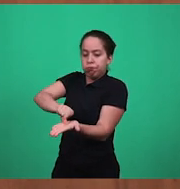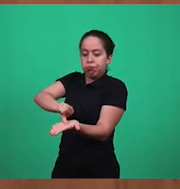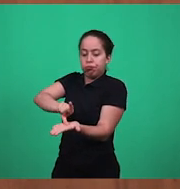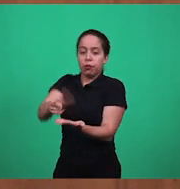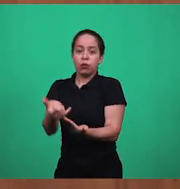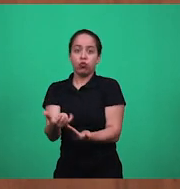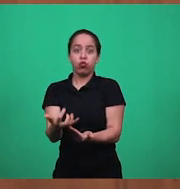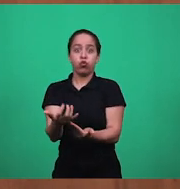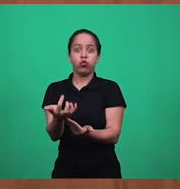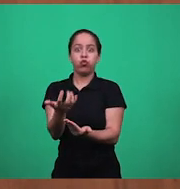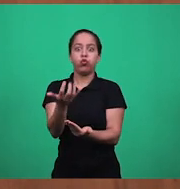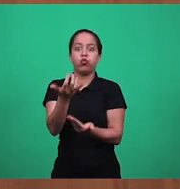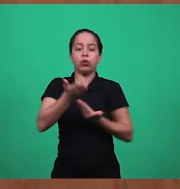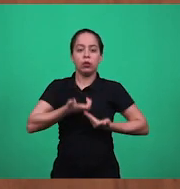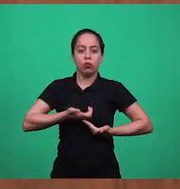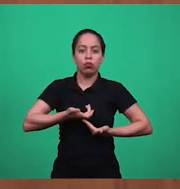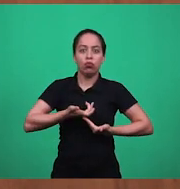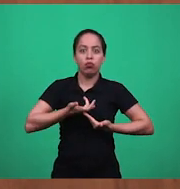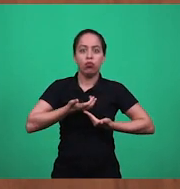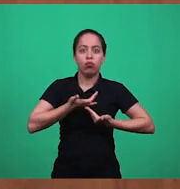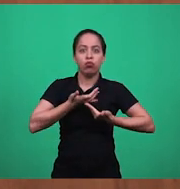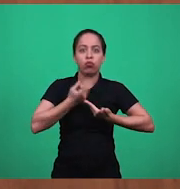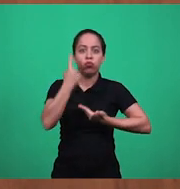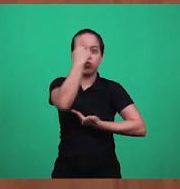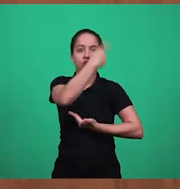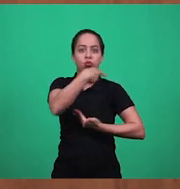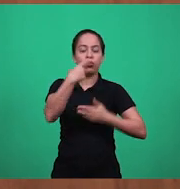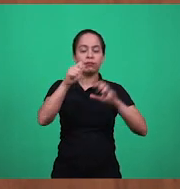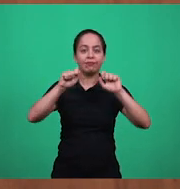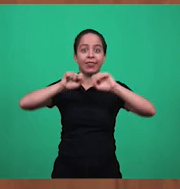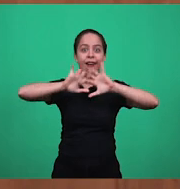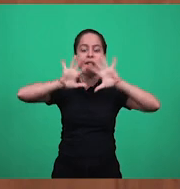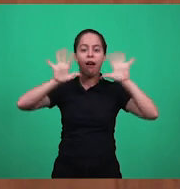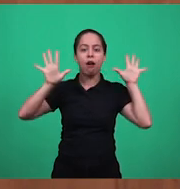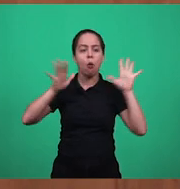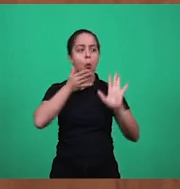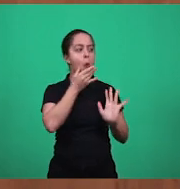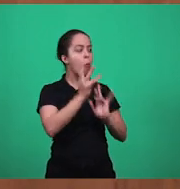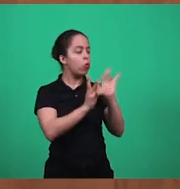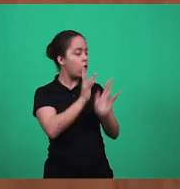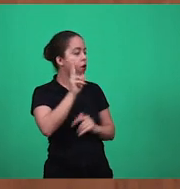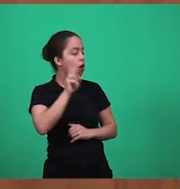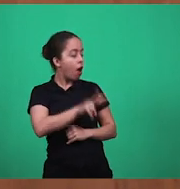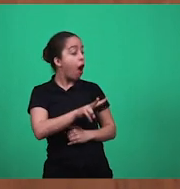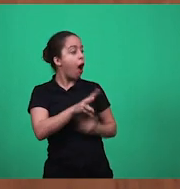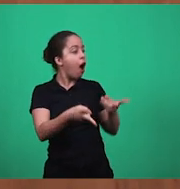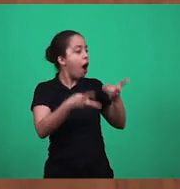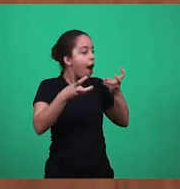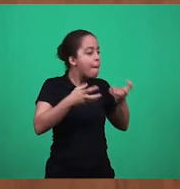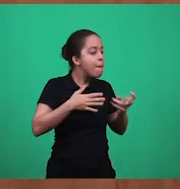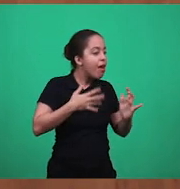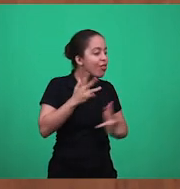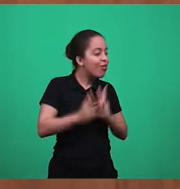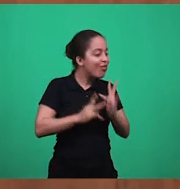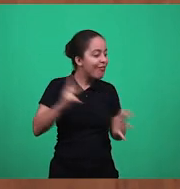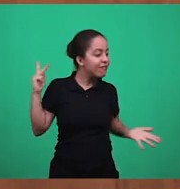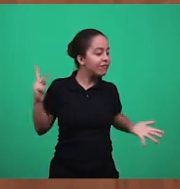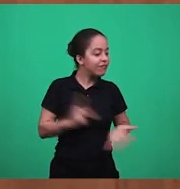candeia, e aquela chama iluminava o rosto e fazia com que o noivo reconhecesse sua